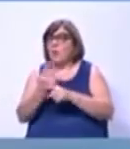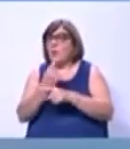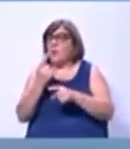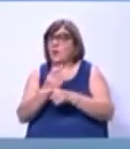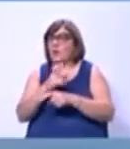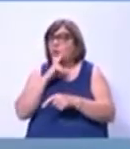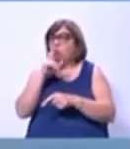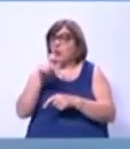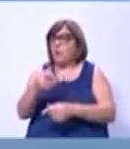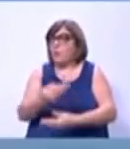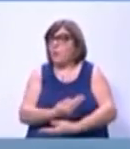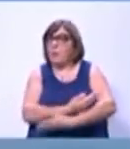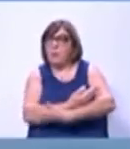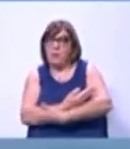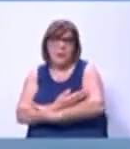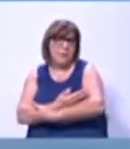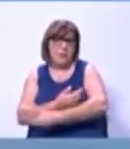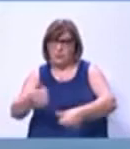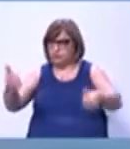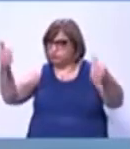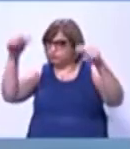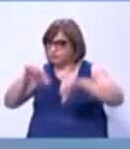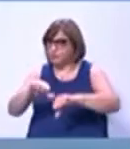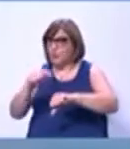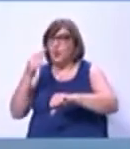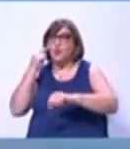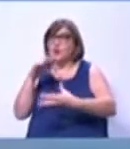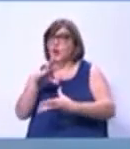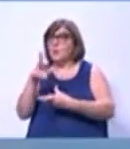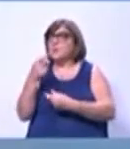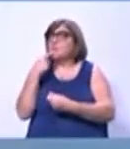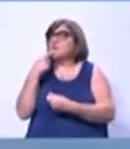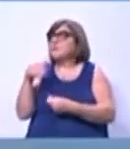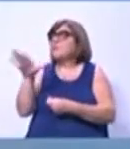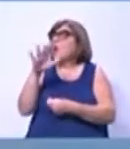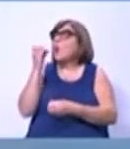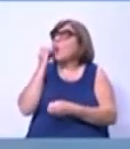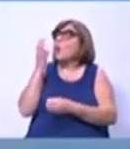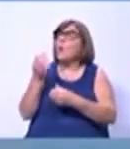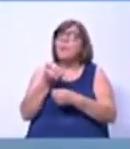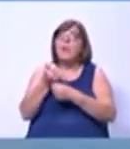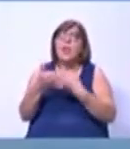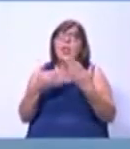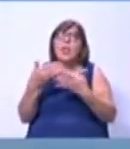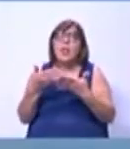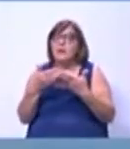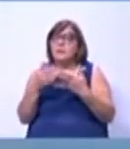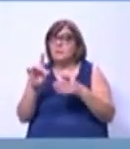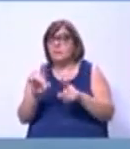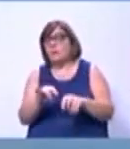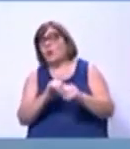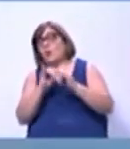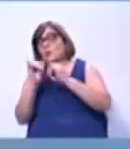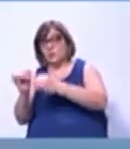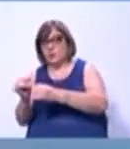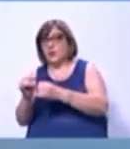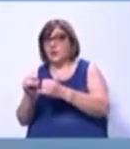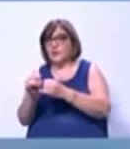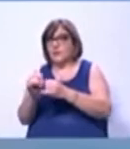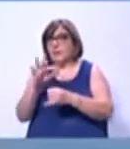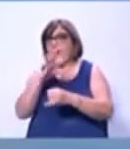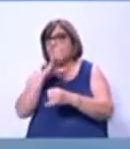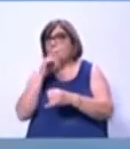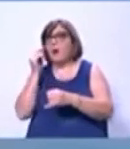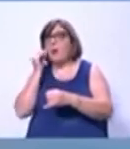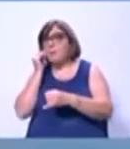super dura para um bebê que está a conhecer o mundo e a tentar perceber como é que nós funcionamos, não é? E por outro lado, a mamãe